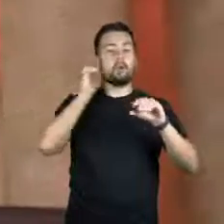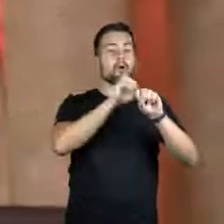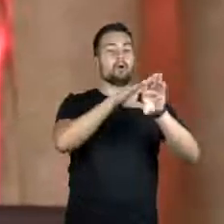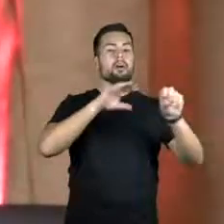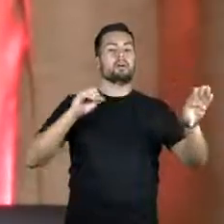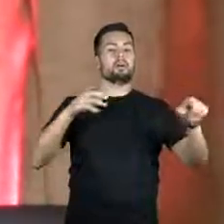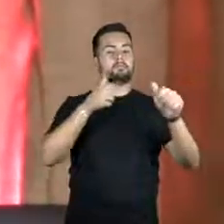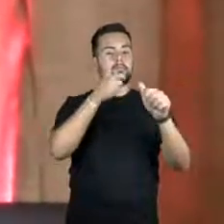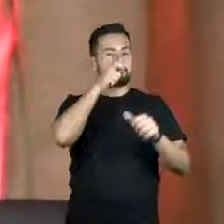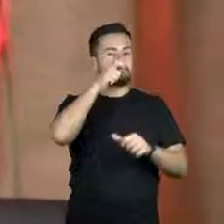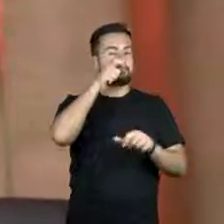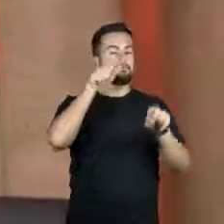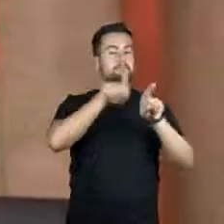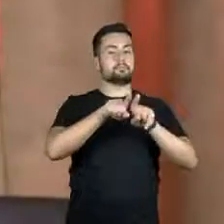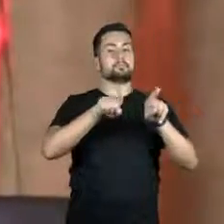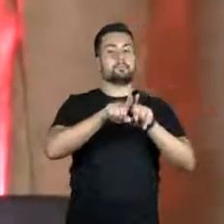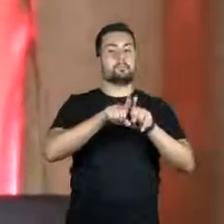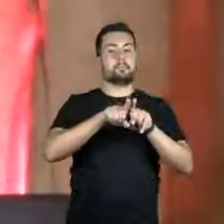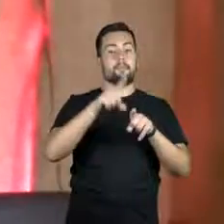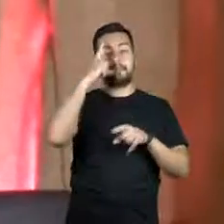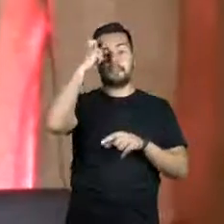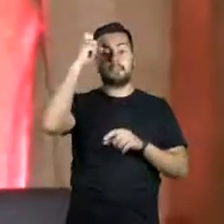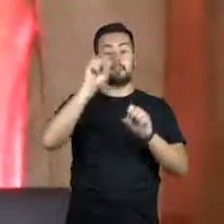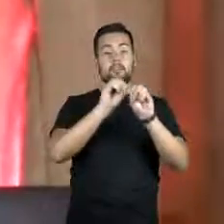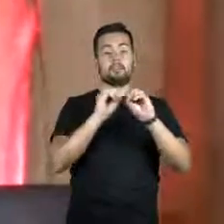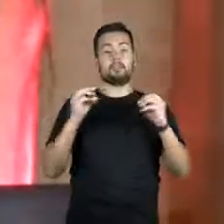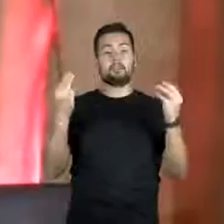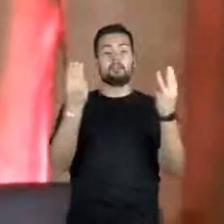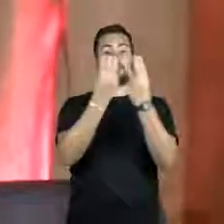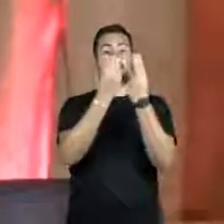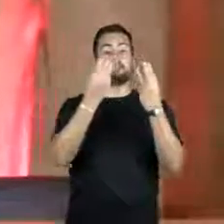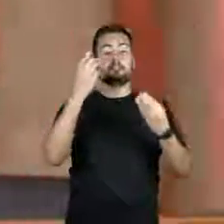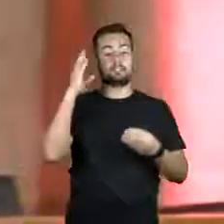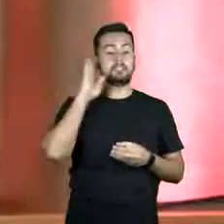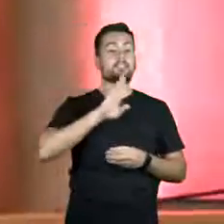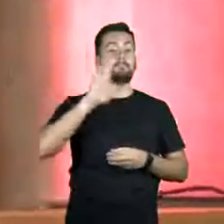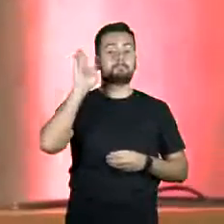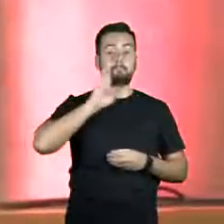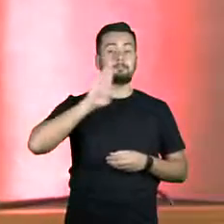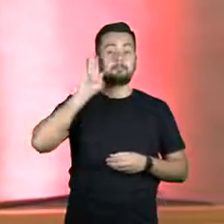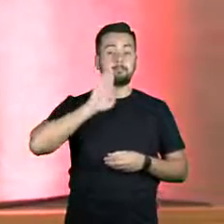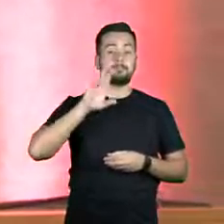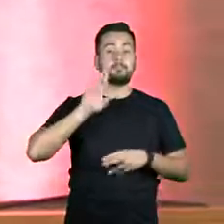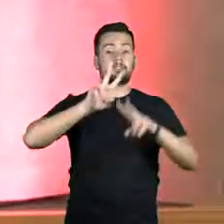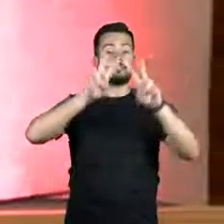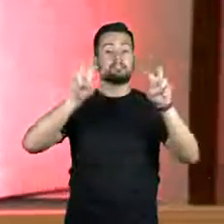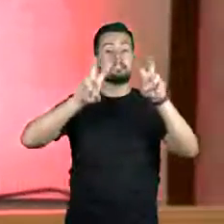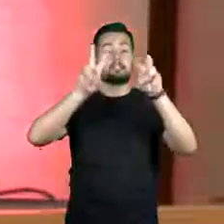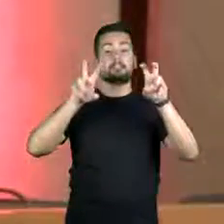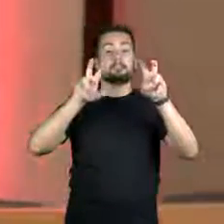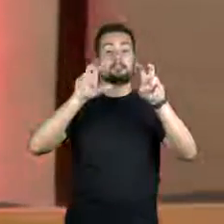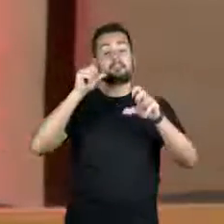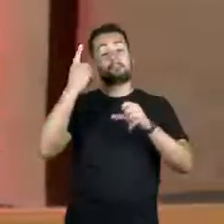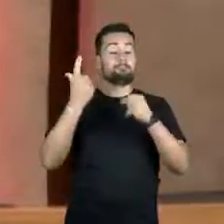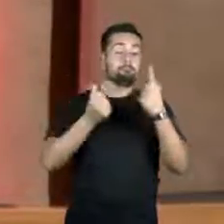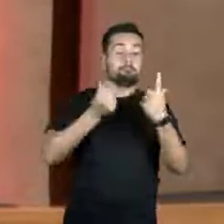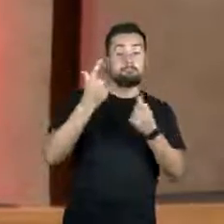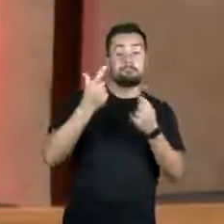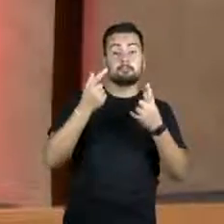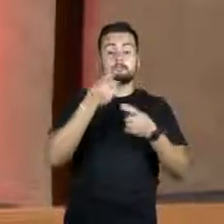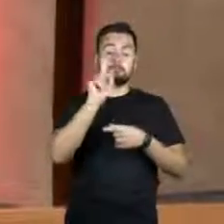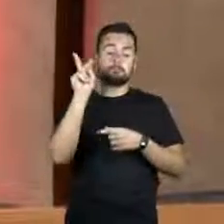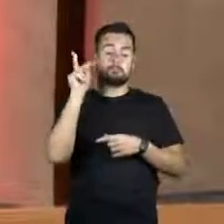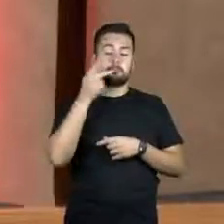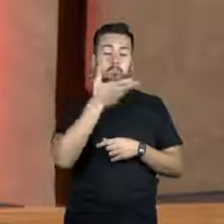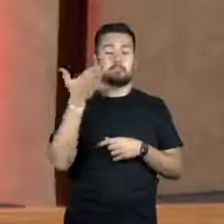online. A ideia desse workshop é uma ideia muito interessante, tá? Vamos fazer aqui um tema que talvez seja de domínio